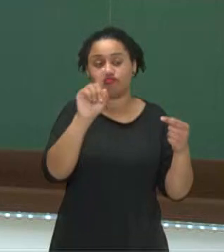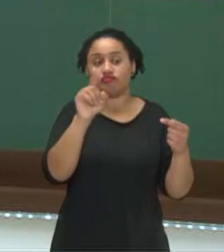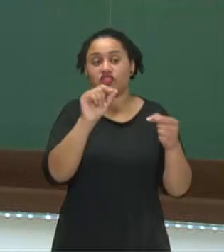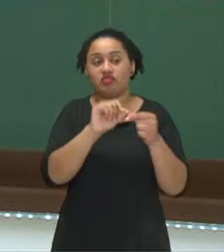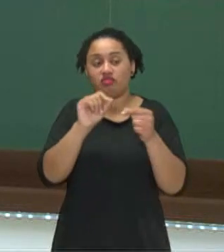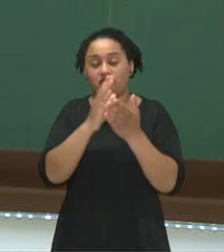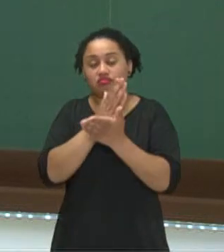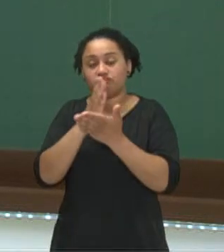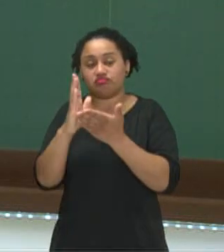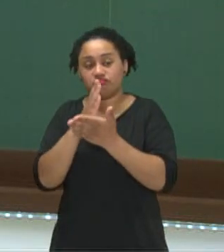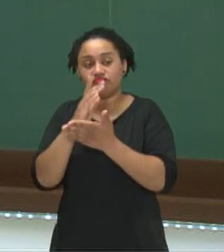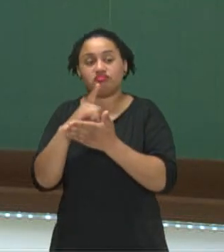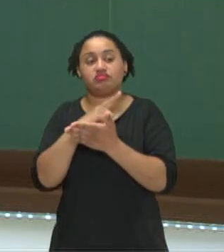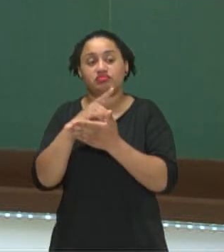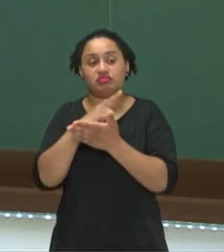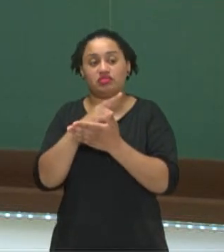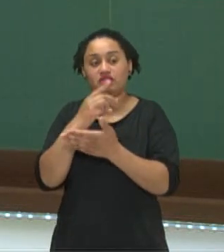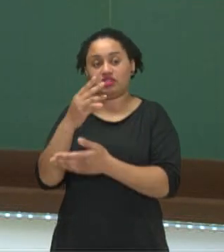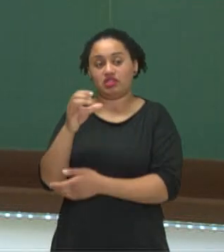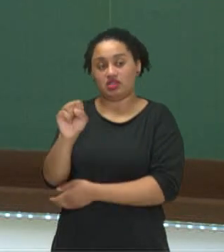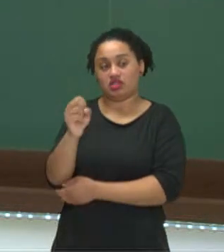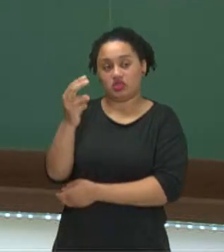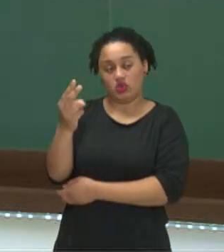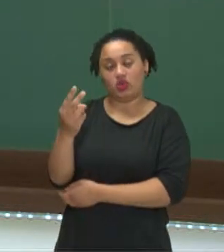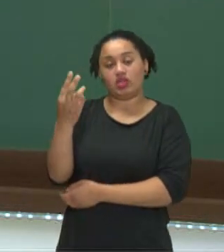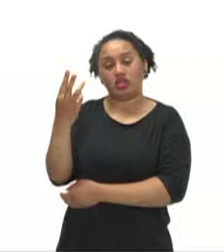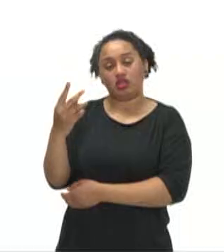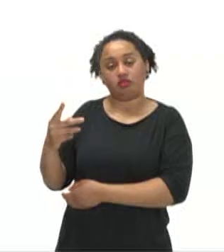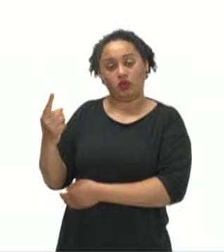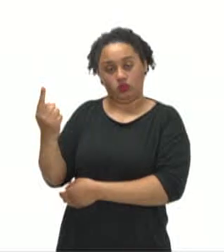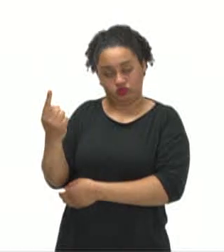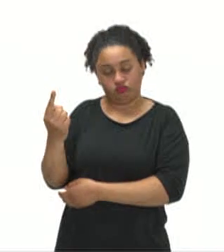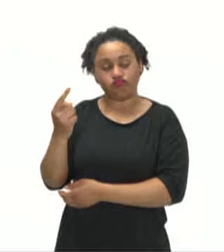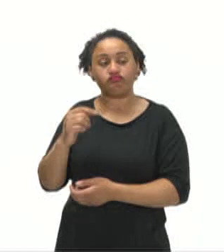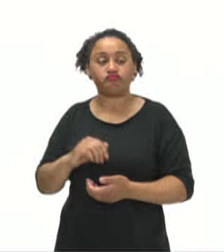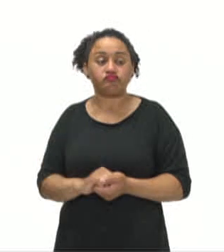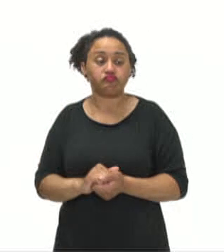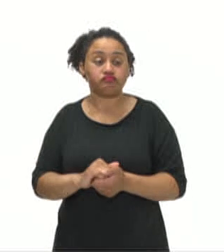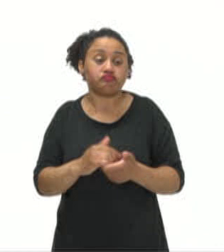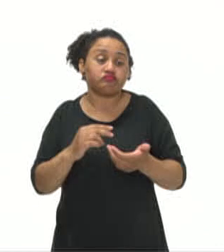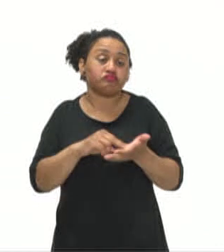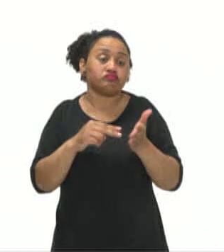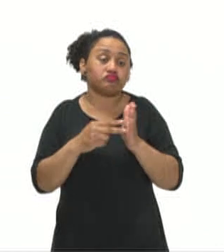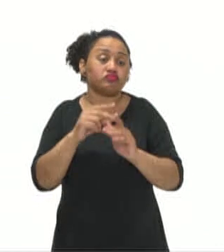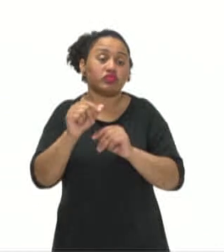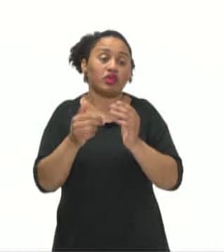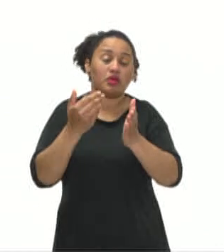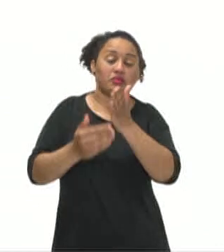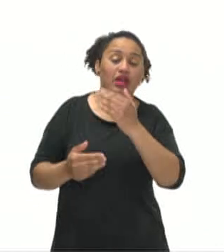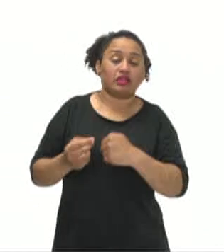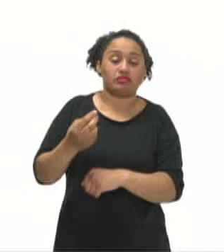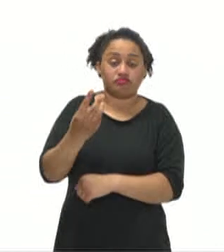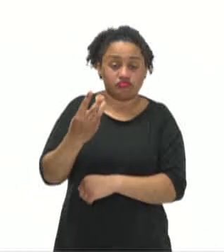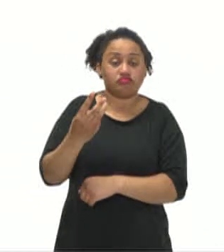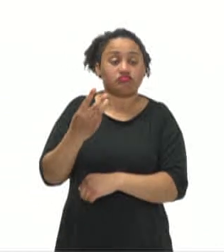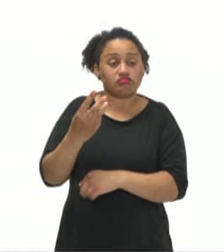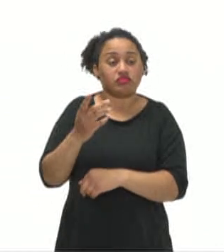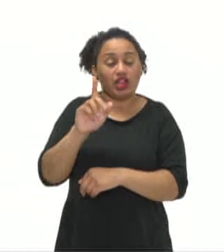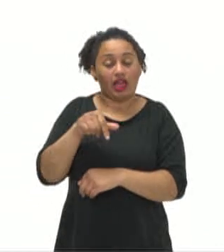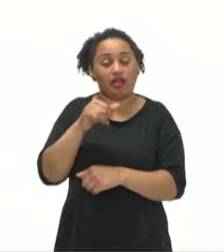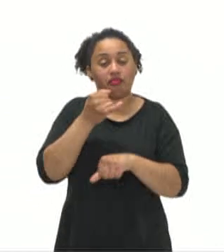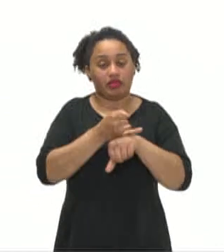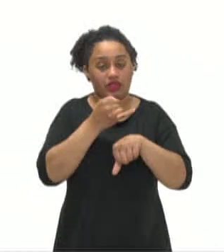Faço a distribuição, camada de valência 3s2, 3p1. Significa que ele vai perder 3 elétrons e ele